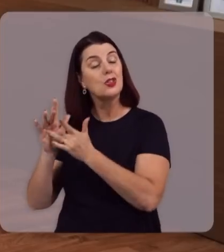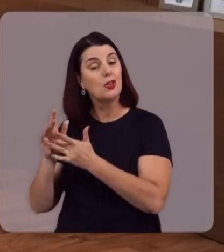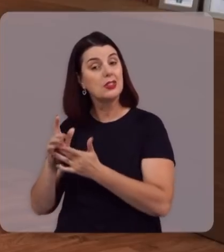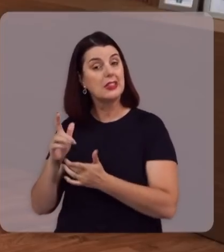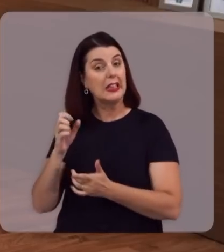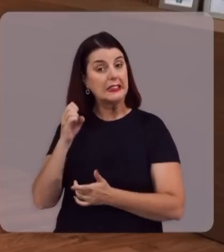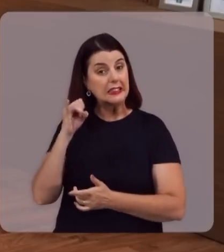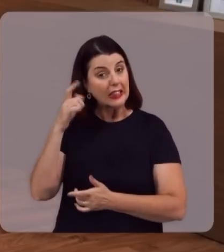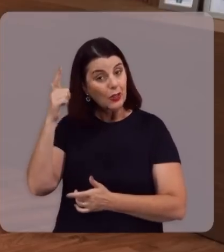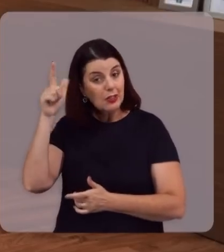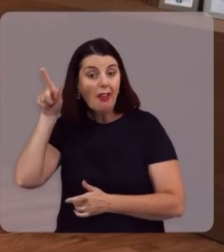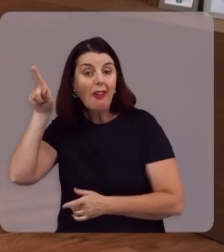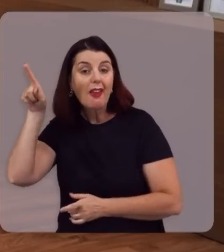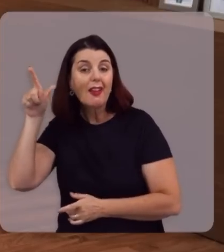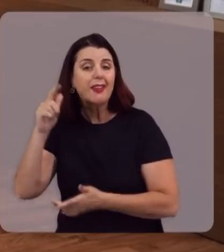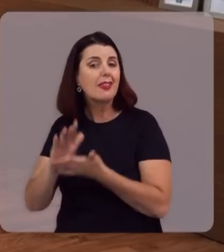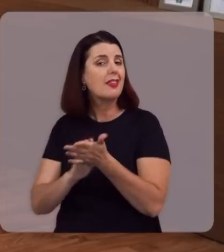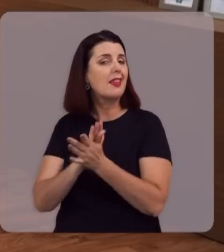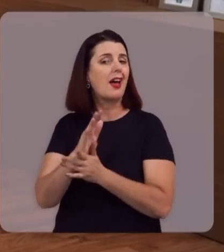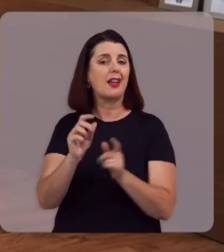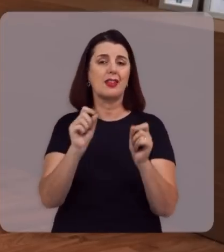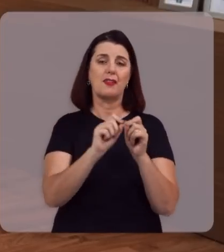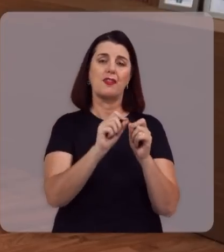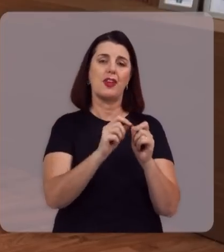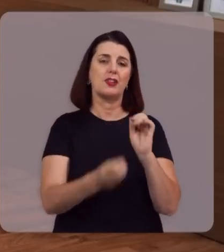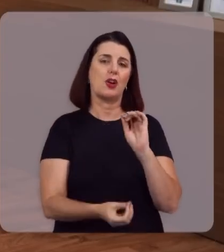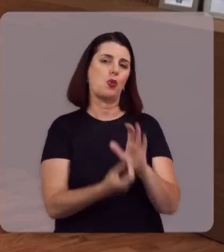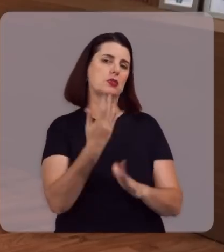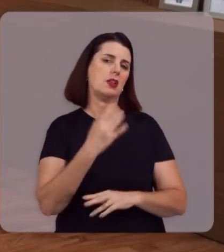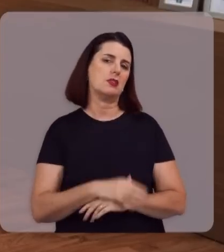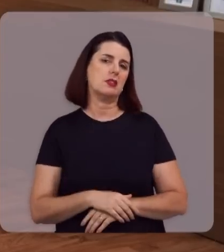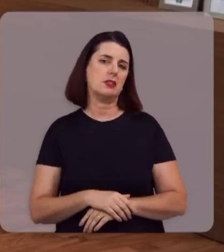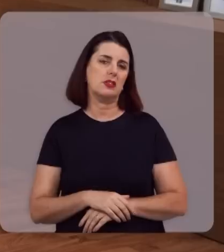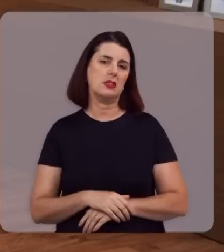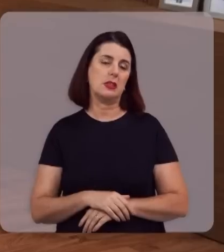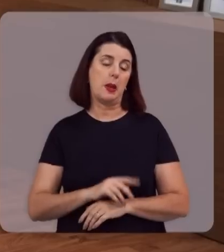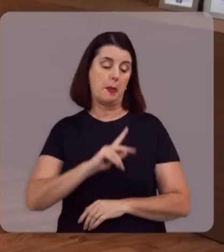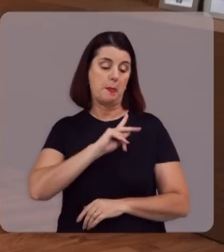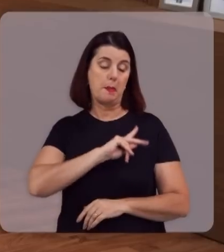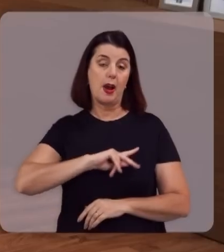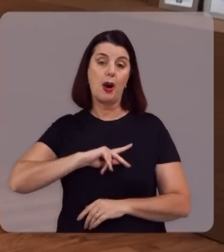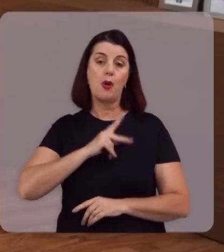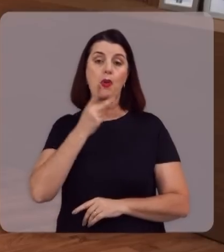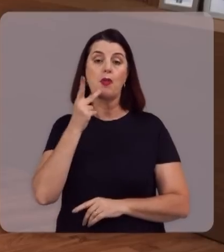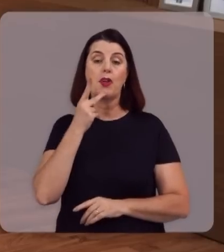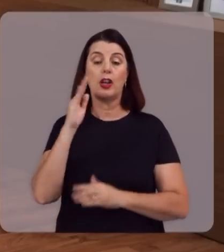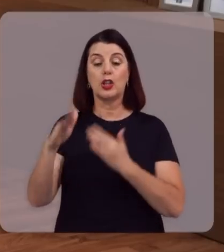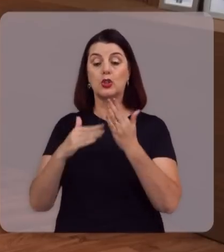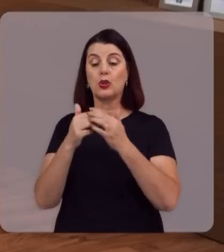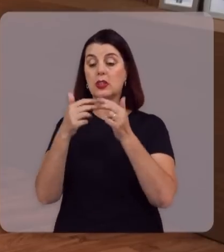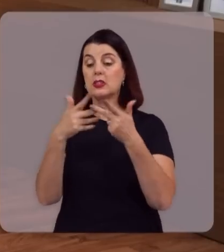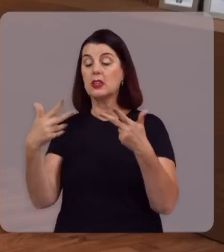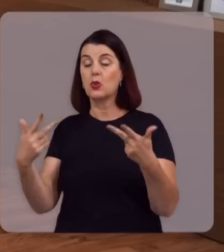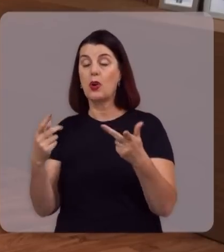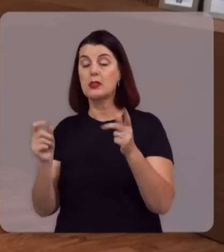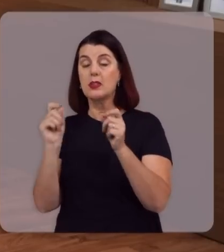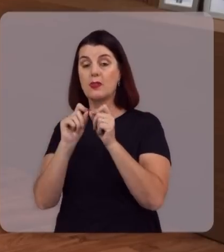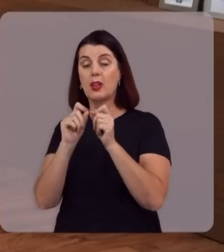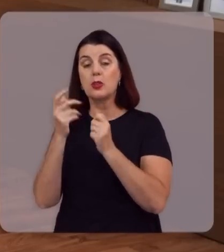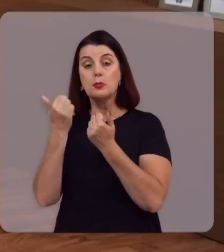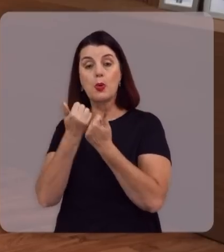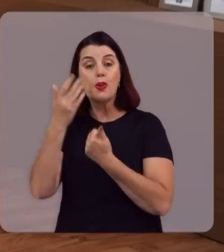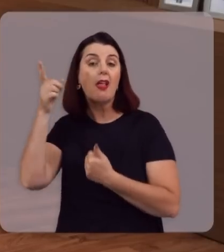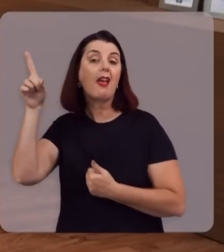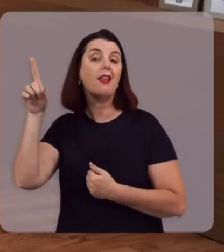fez. O apóstolo Paulo, em Colossenses 1,16, diz que todas as coisas foram criadas por ele, as visíveis e